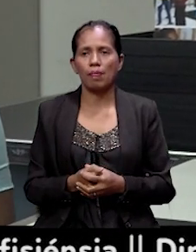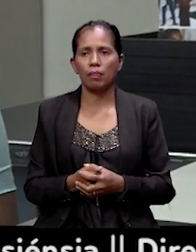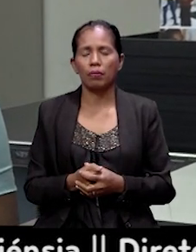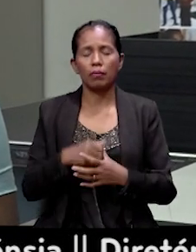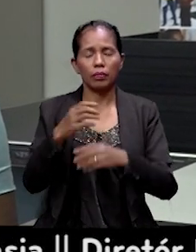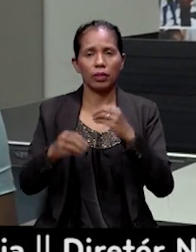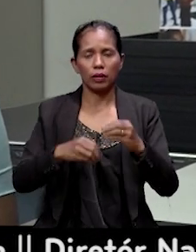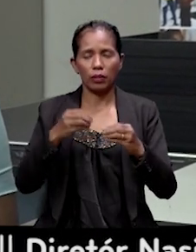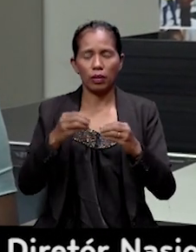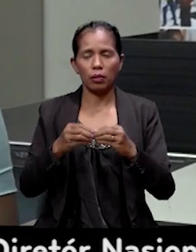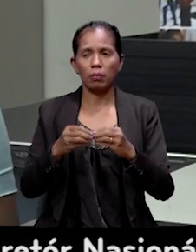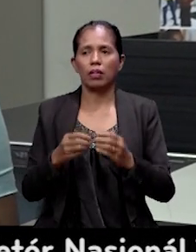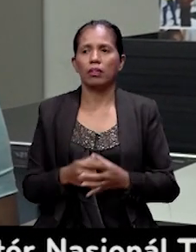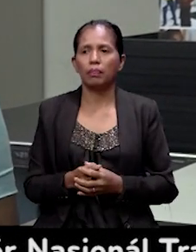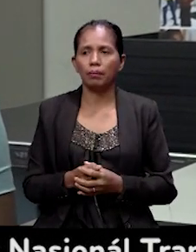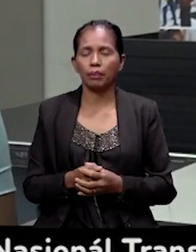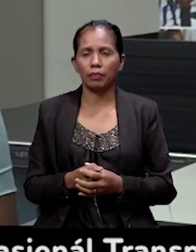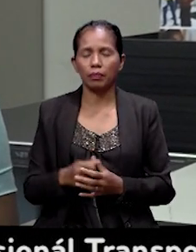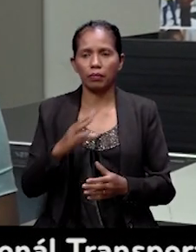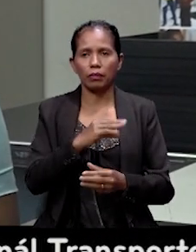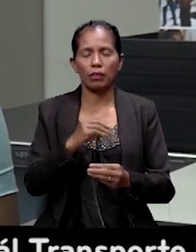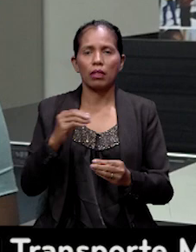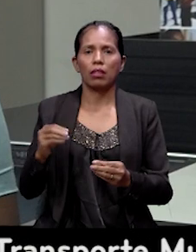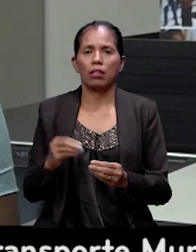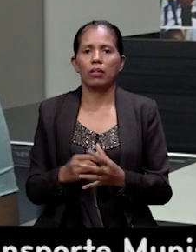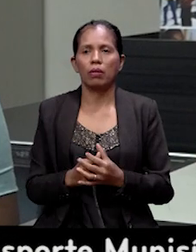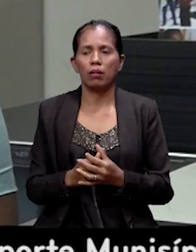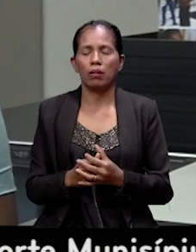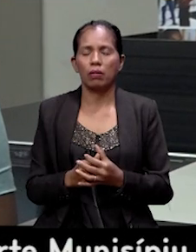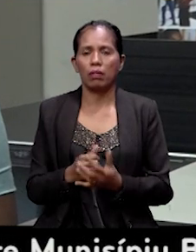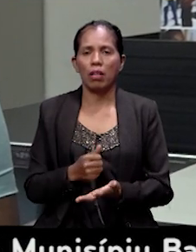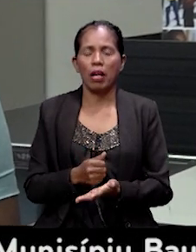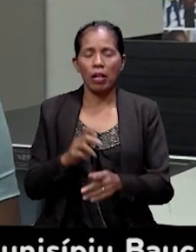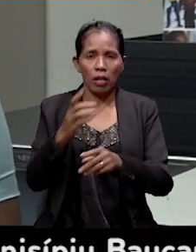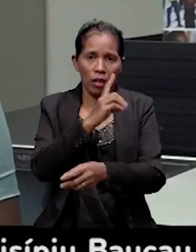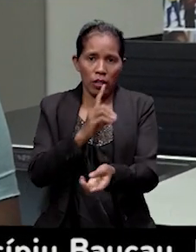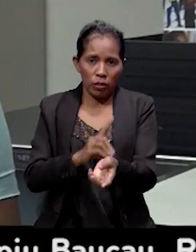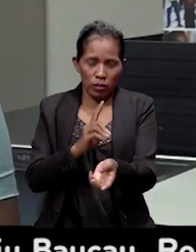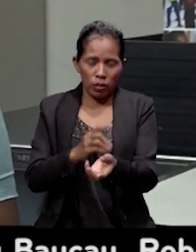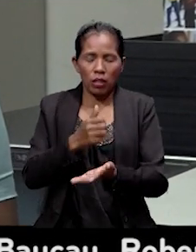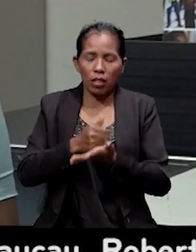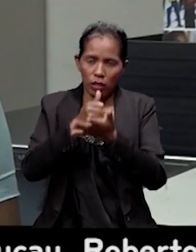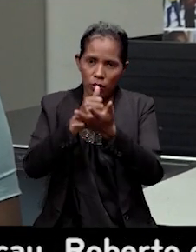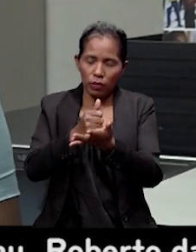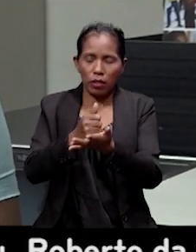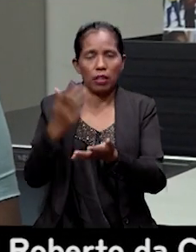baseava sinais vitais nós responde a tratamento tanto medicamento mas